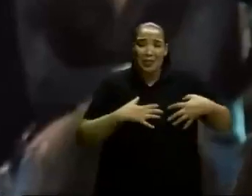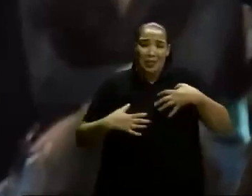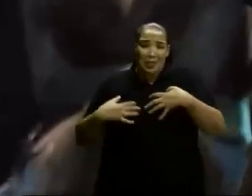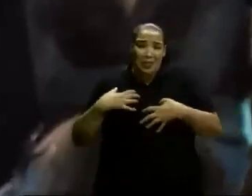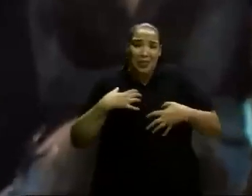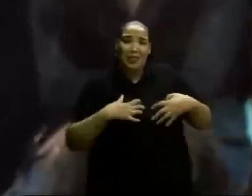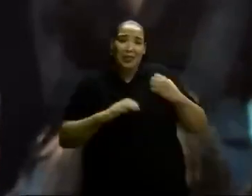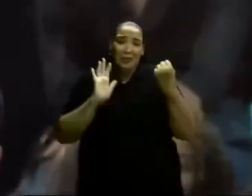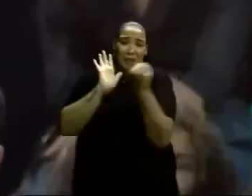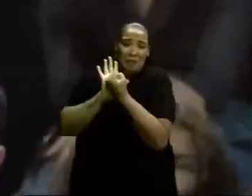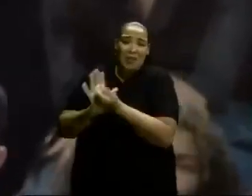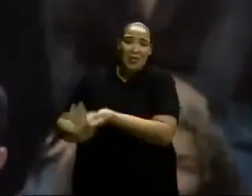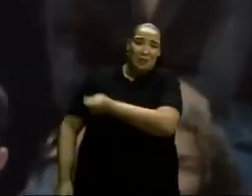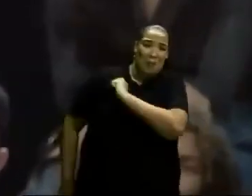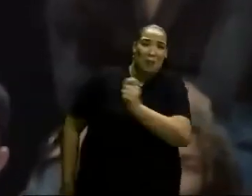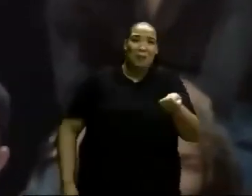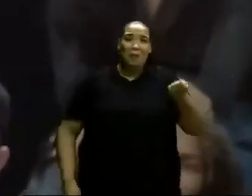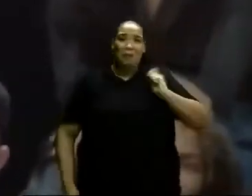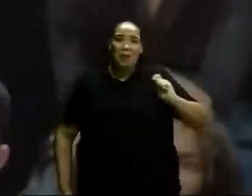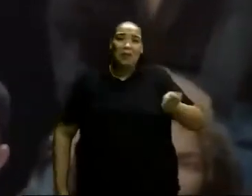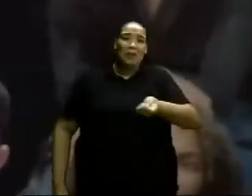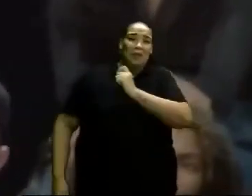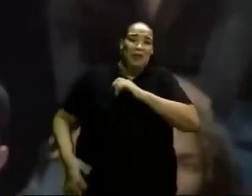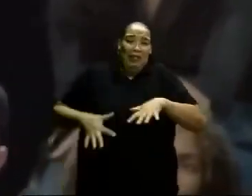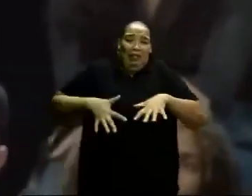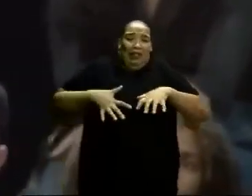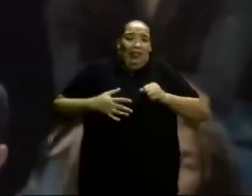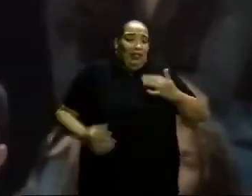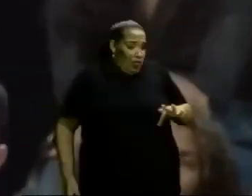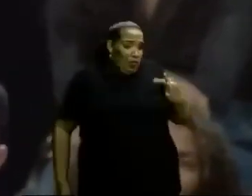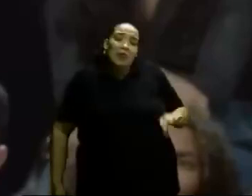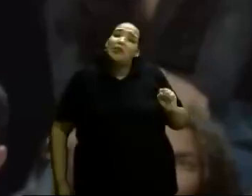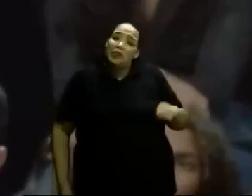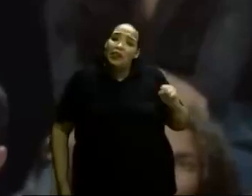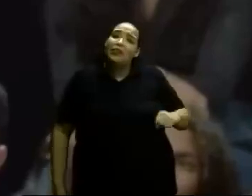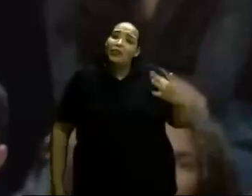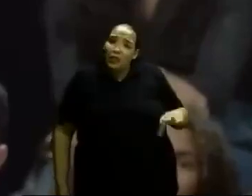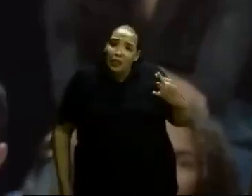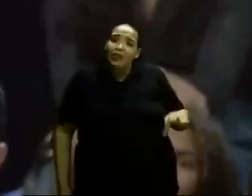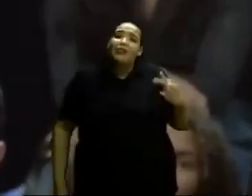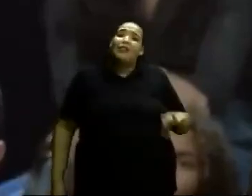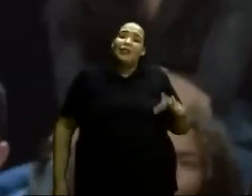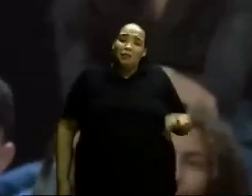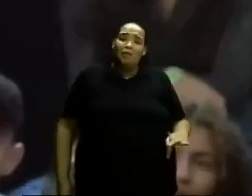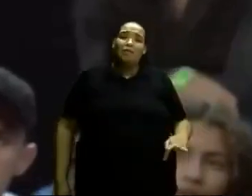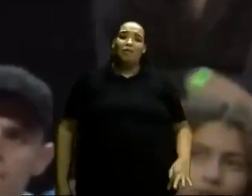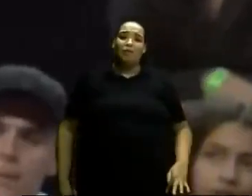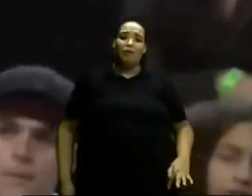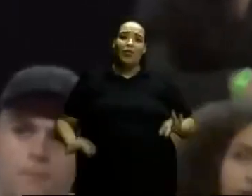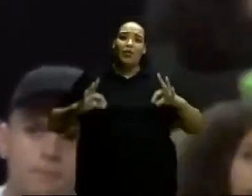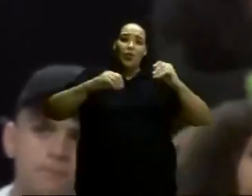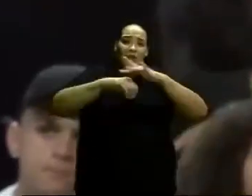Mão perfurada, açoite, sangue quase sufocando os pulmões. Está doendo ou não está? Está doendo ou não está? Todas as